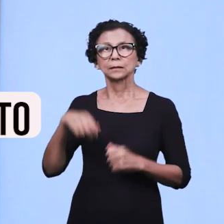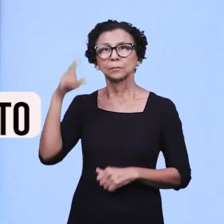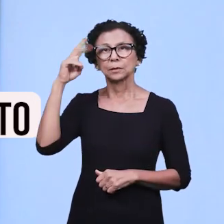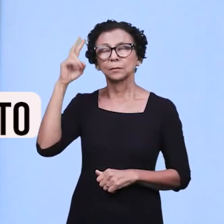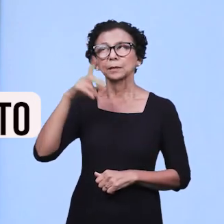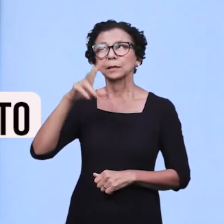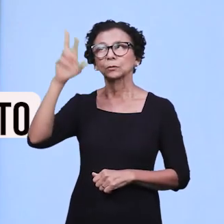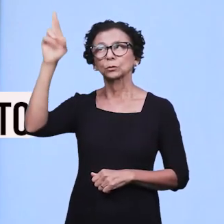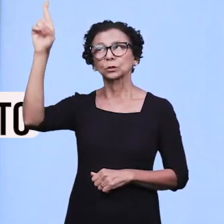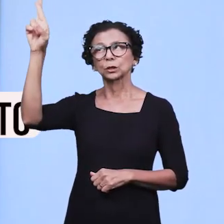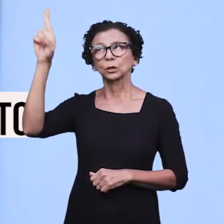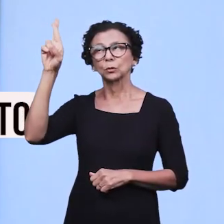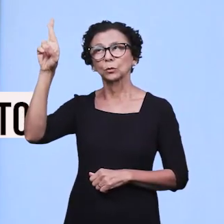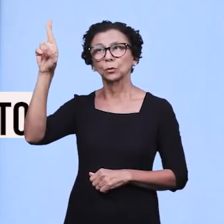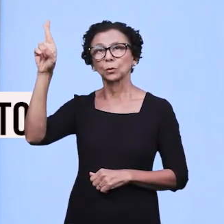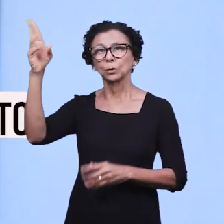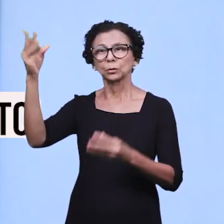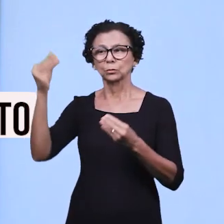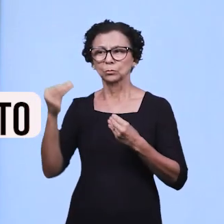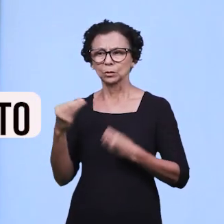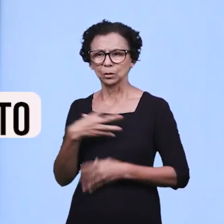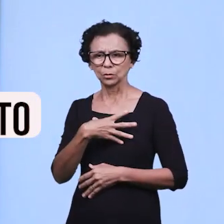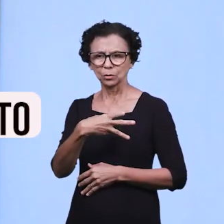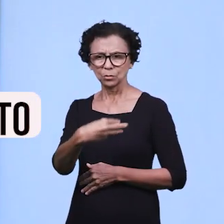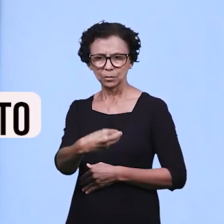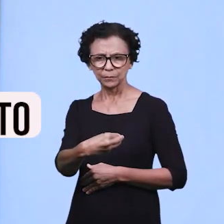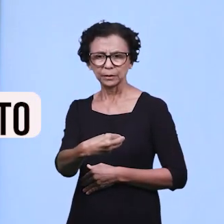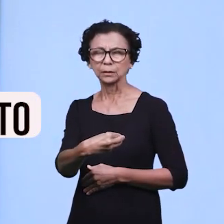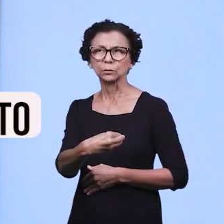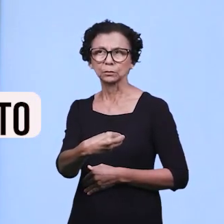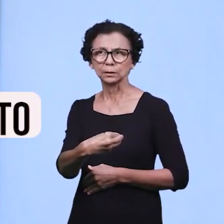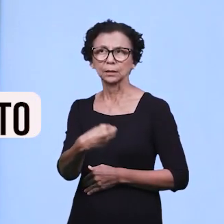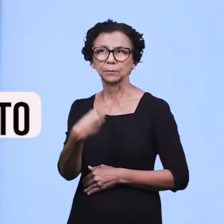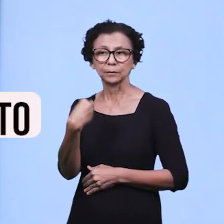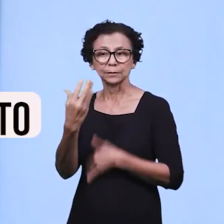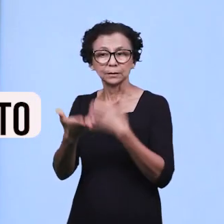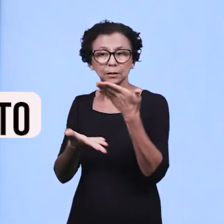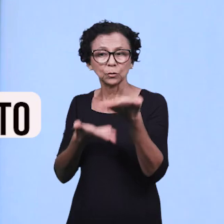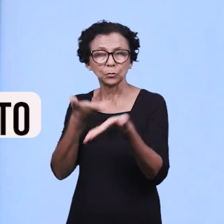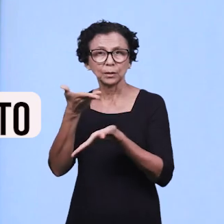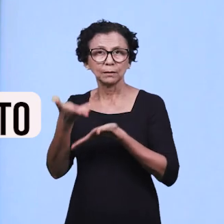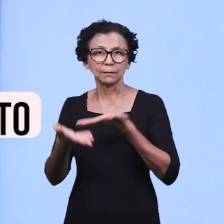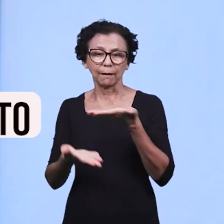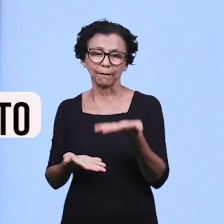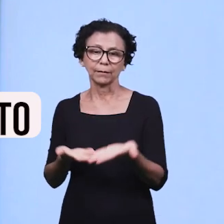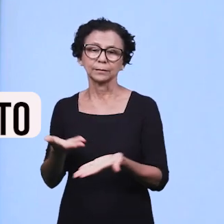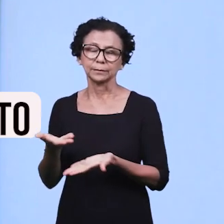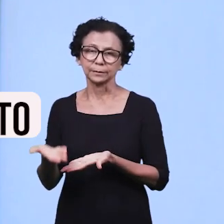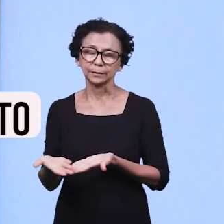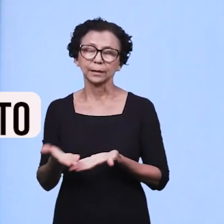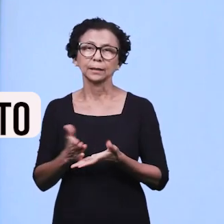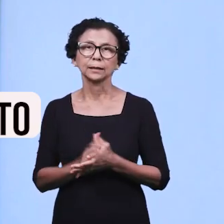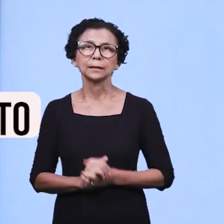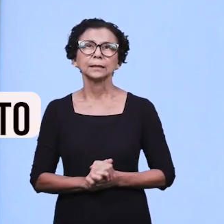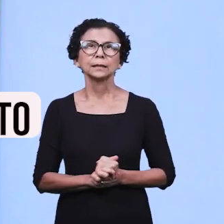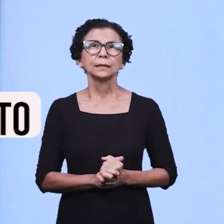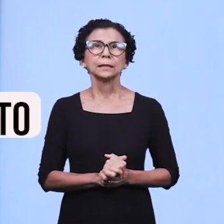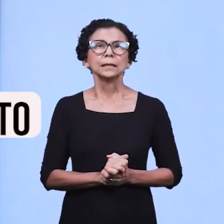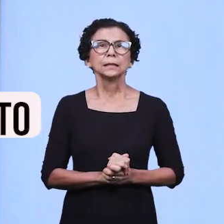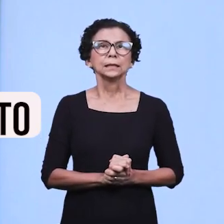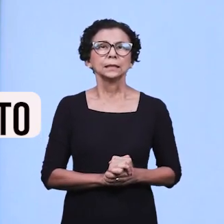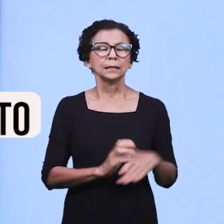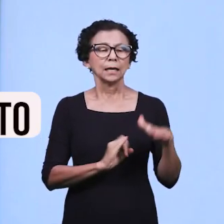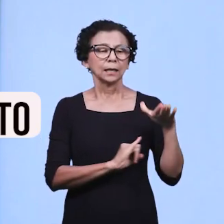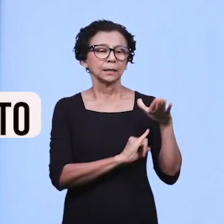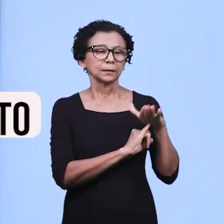filhos prontos, Ele nos deu os filhos, eles vão ser formados. Todo ser humano é assim, ele vai se formando. As instituições que cercam a nossa